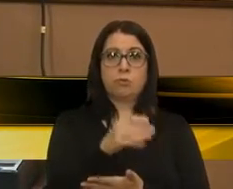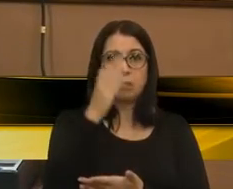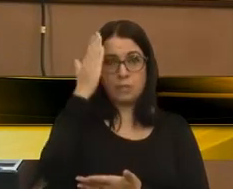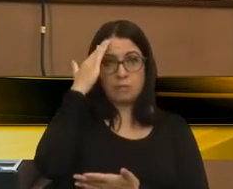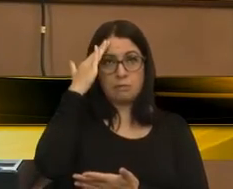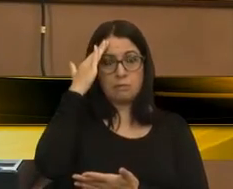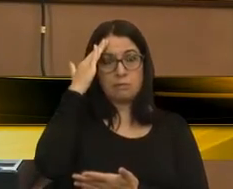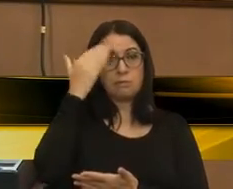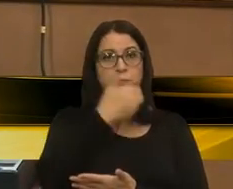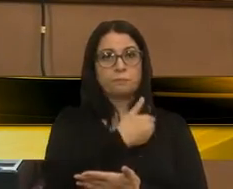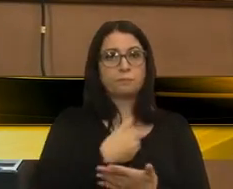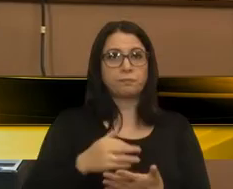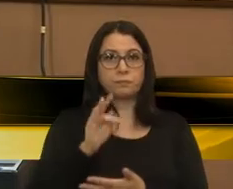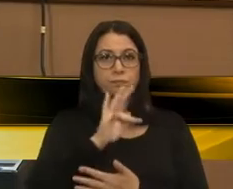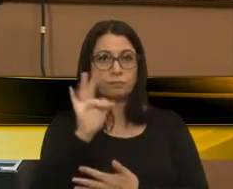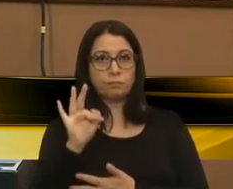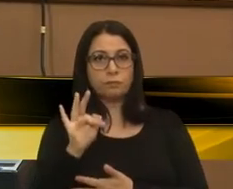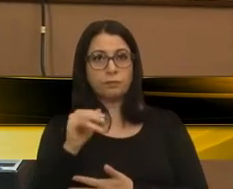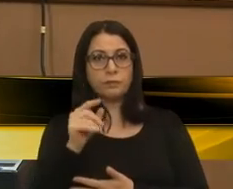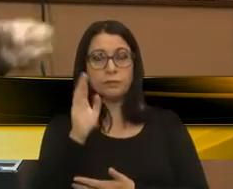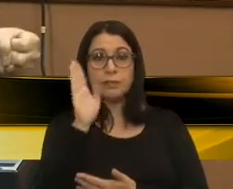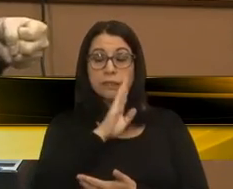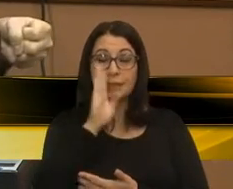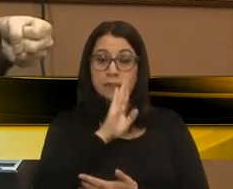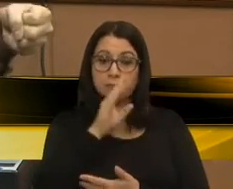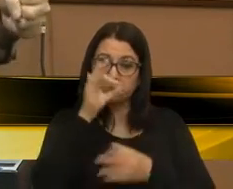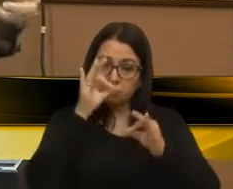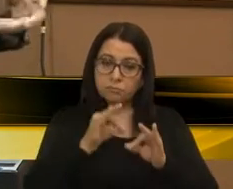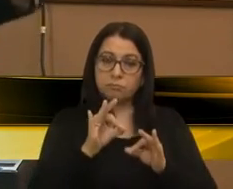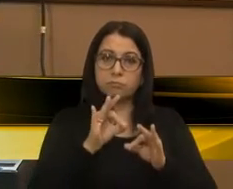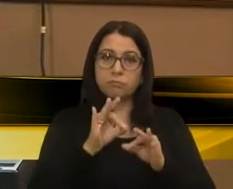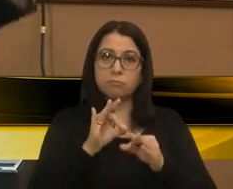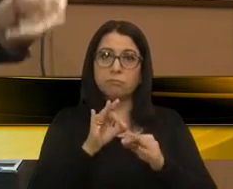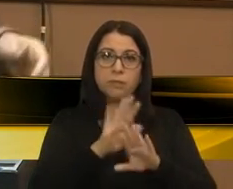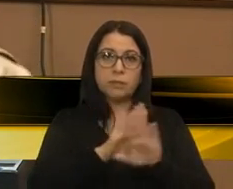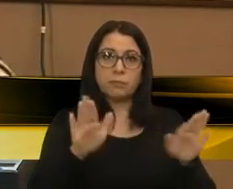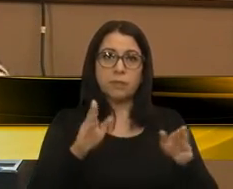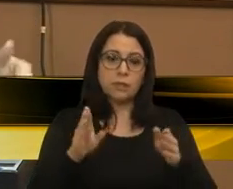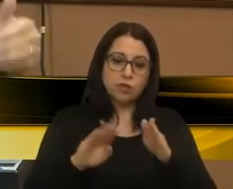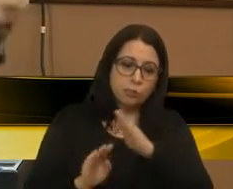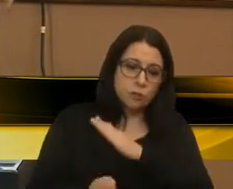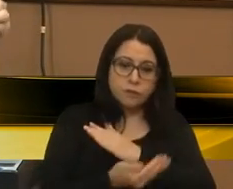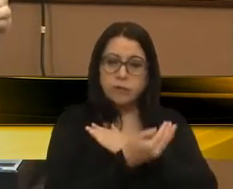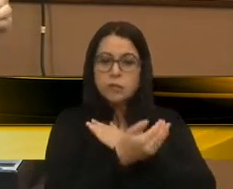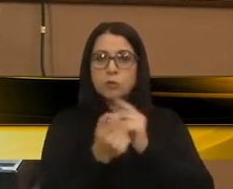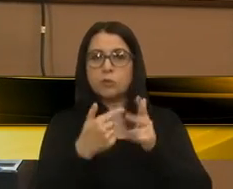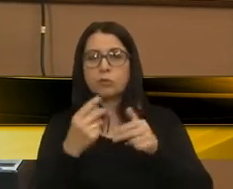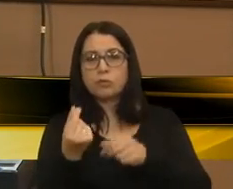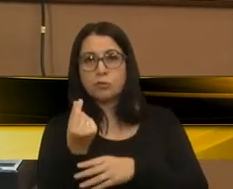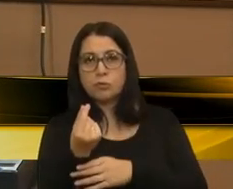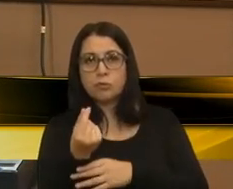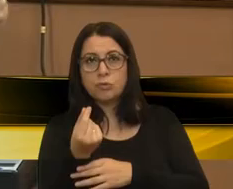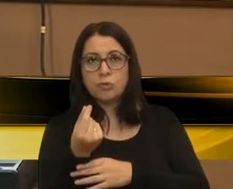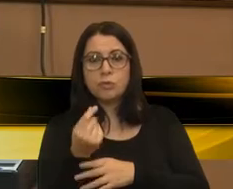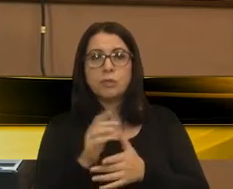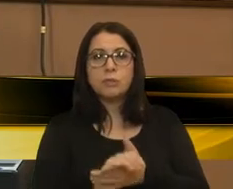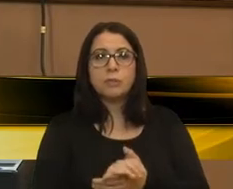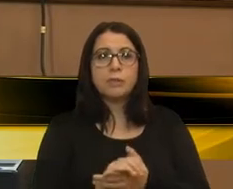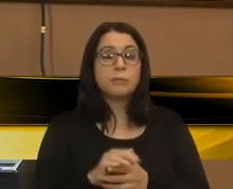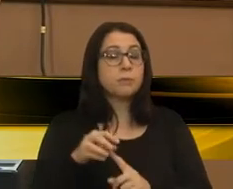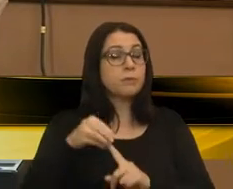que o governo federal precisa agir de maneira muito forte para combater desvios, sonegações, anistias e desonerações,